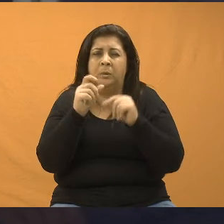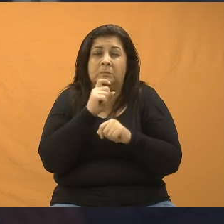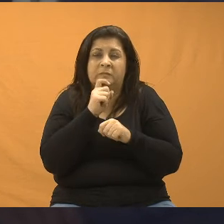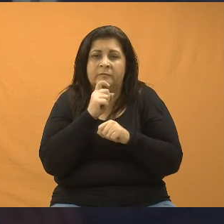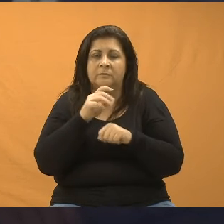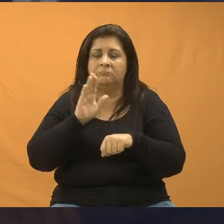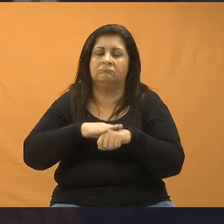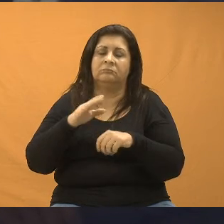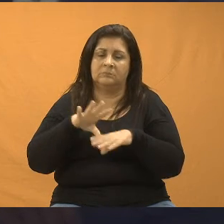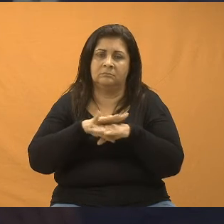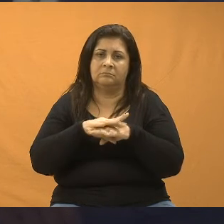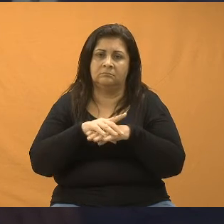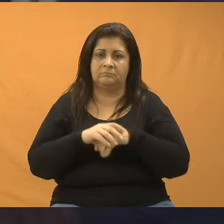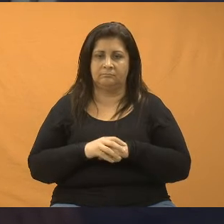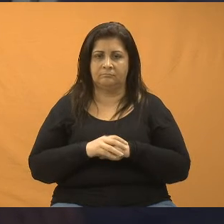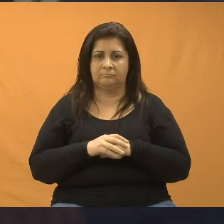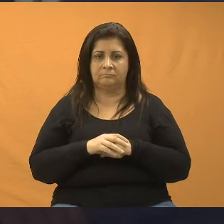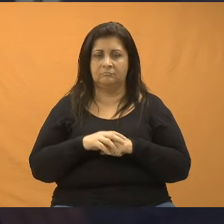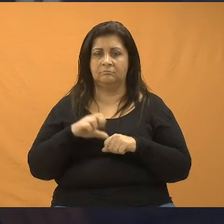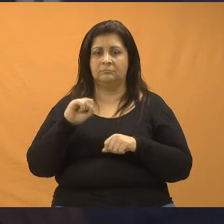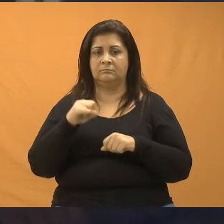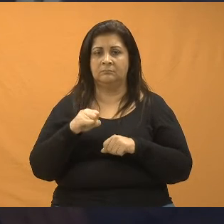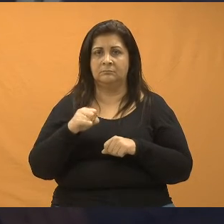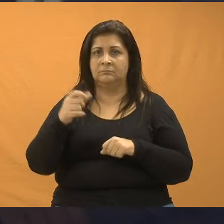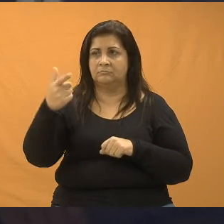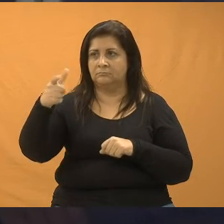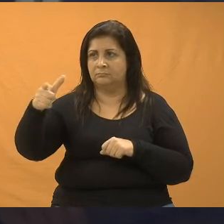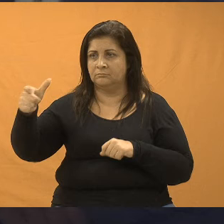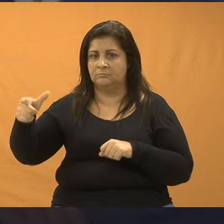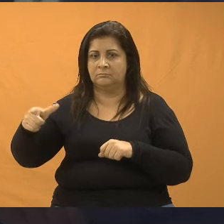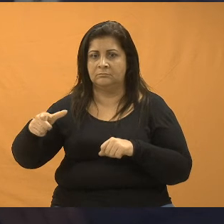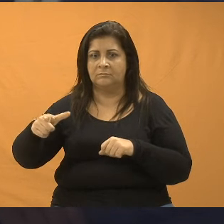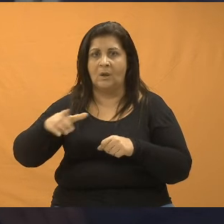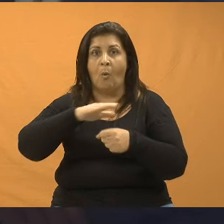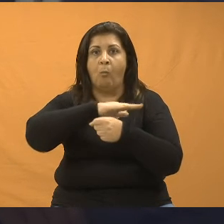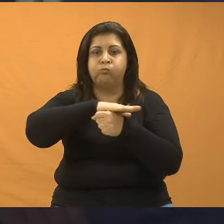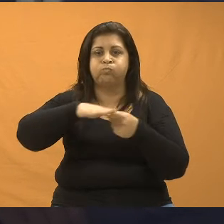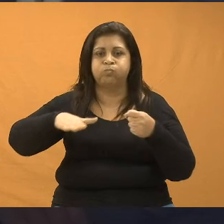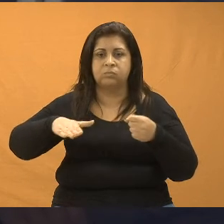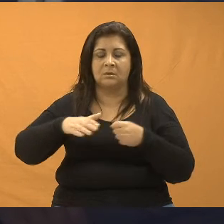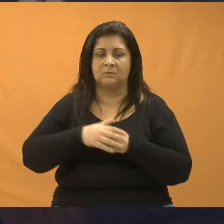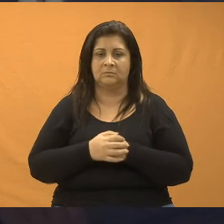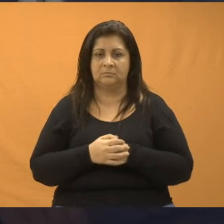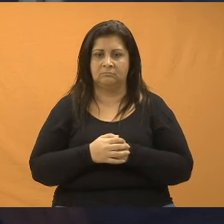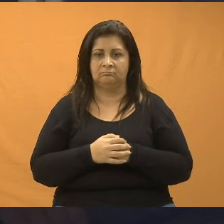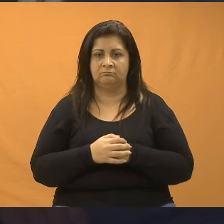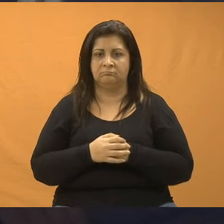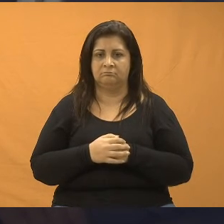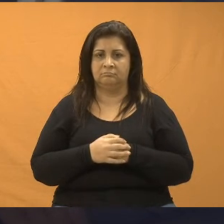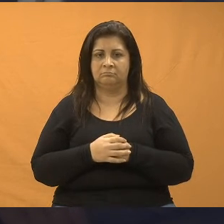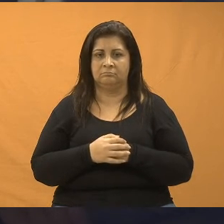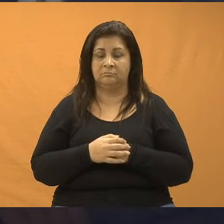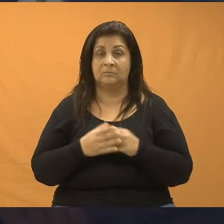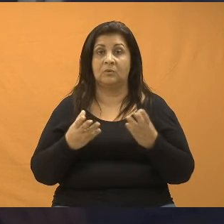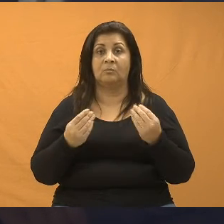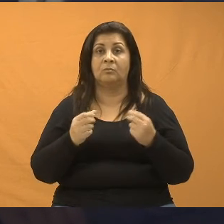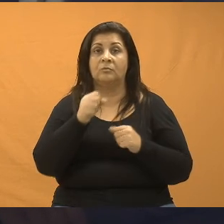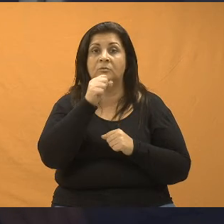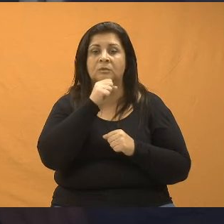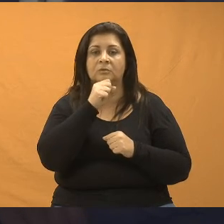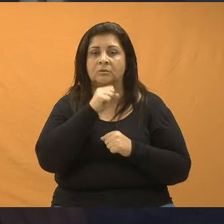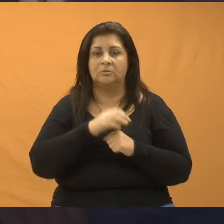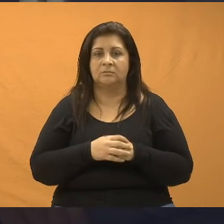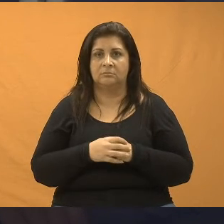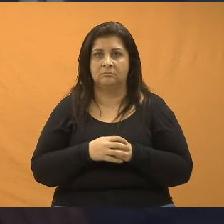ficam mais doentes. Mas se vocês forem nas outras enfermarias, estão cheias o ano inteiro. com pessoas normalmente mais idosas, que vão cada